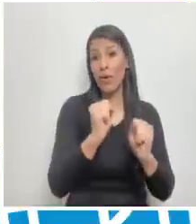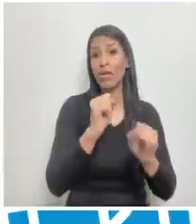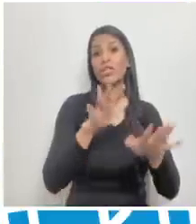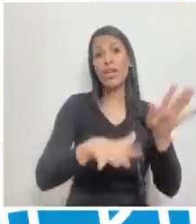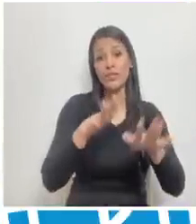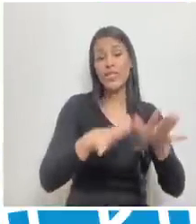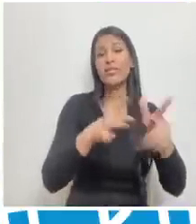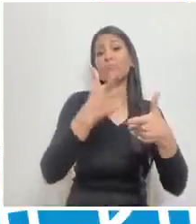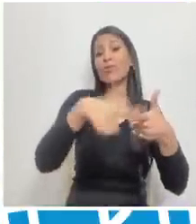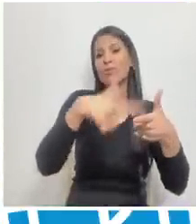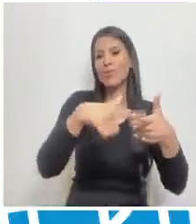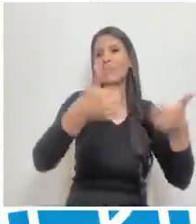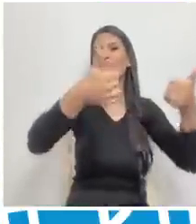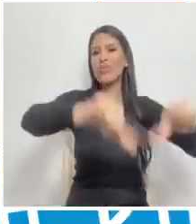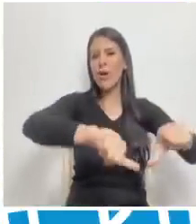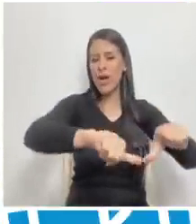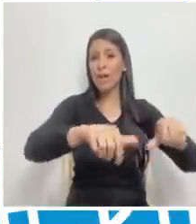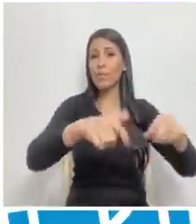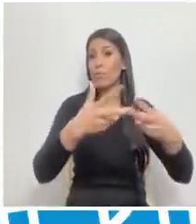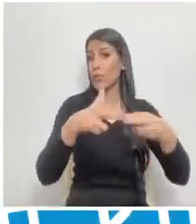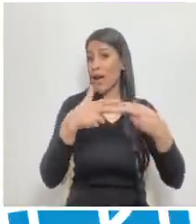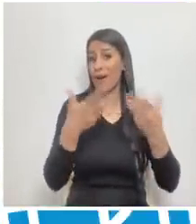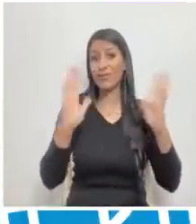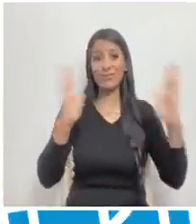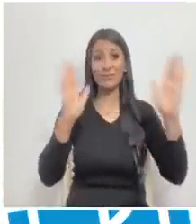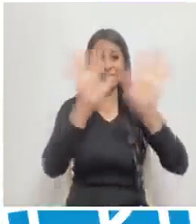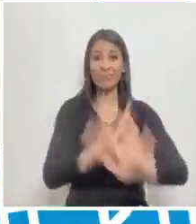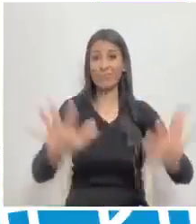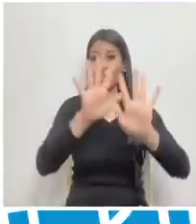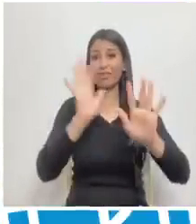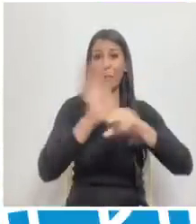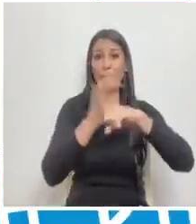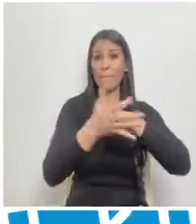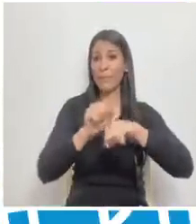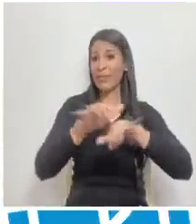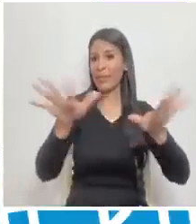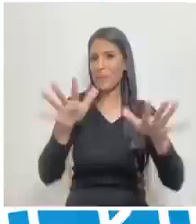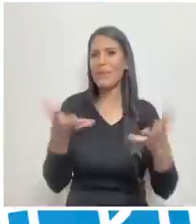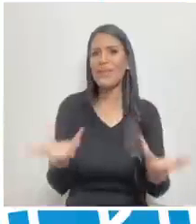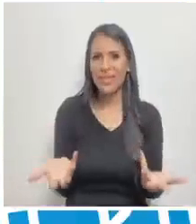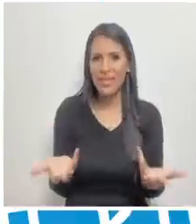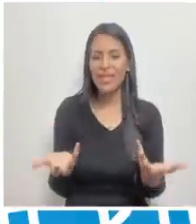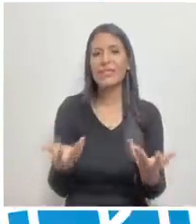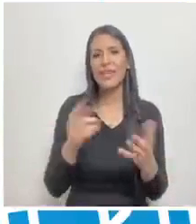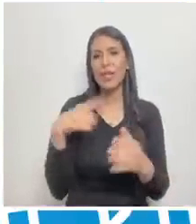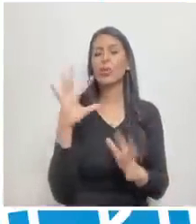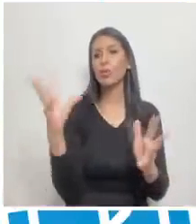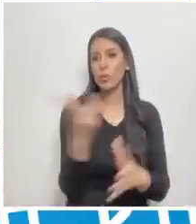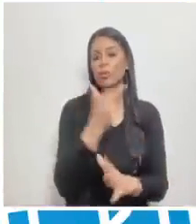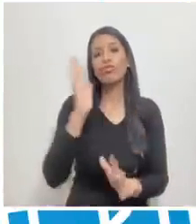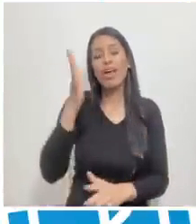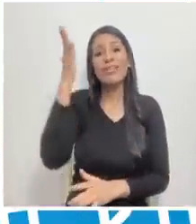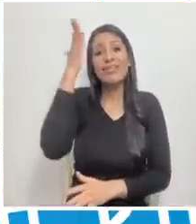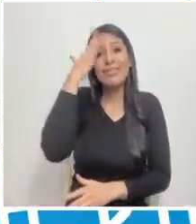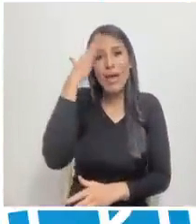num cenário de pandemia que já é esperado. Essa queda já é esperada, nós já sabemos